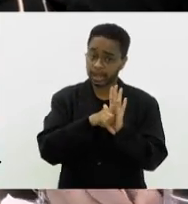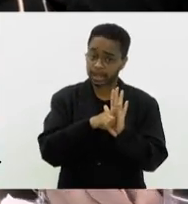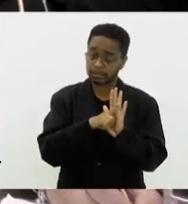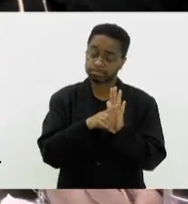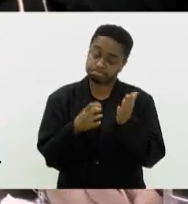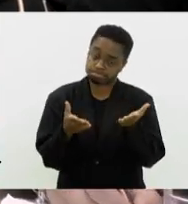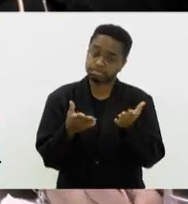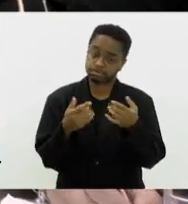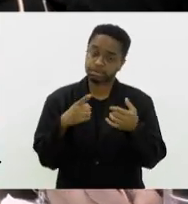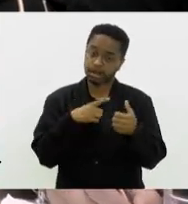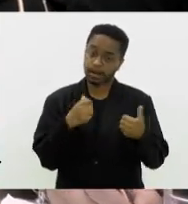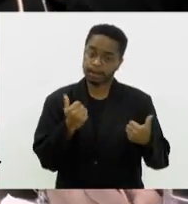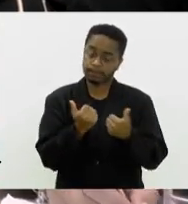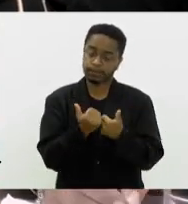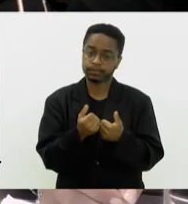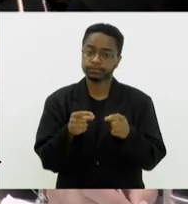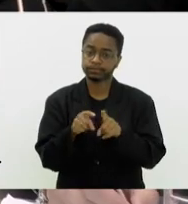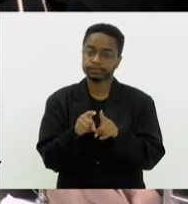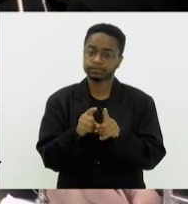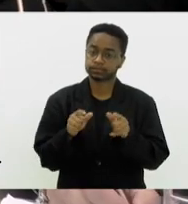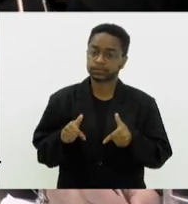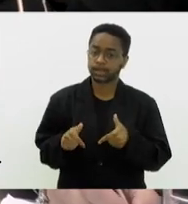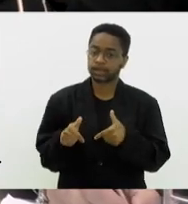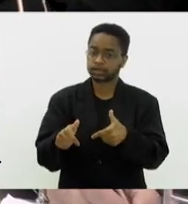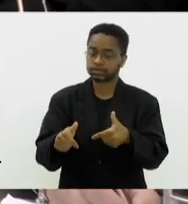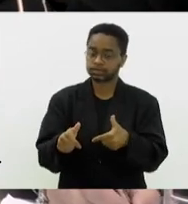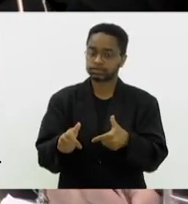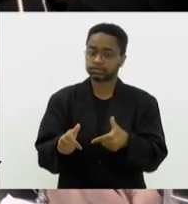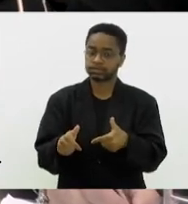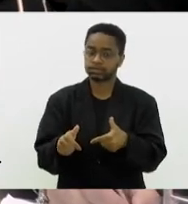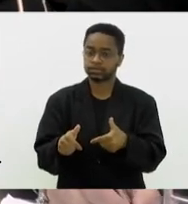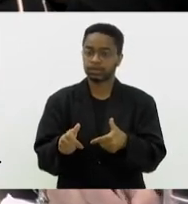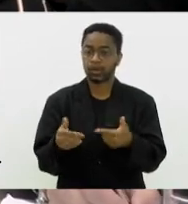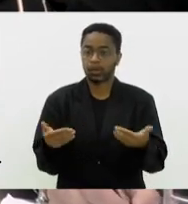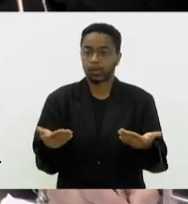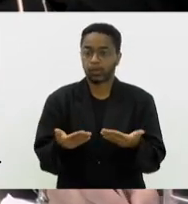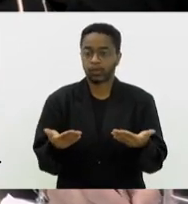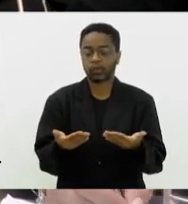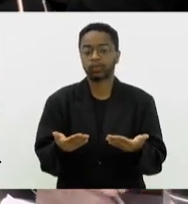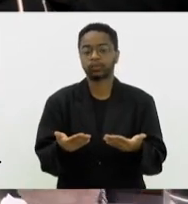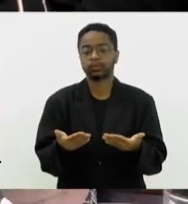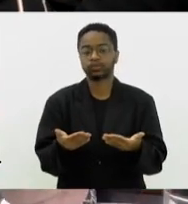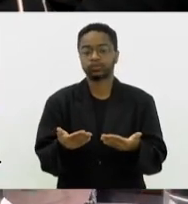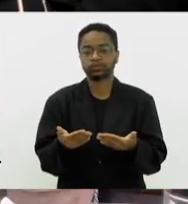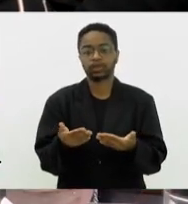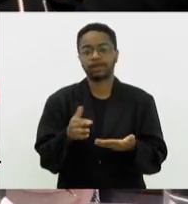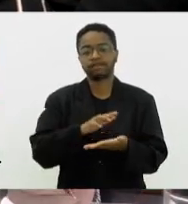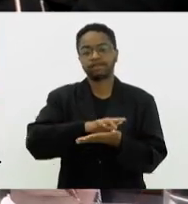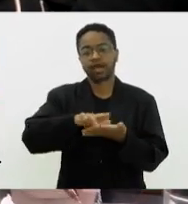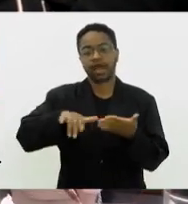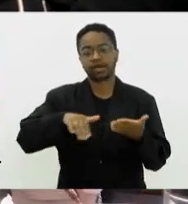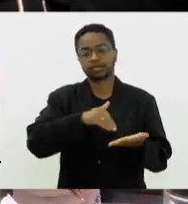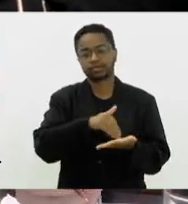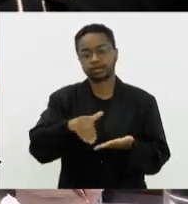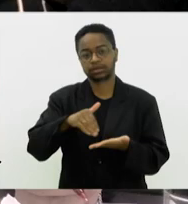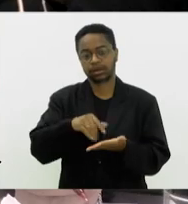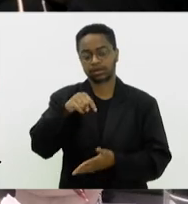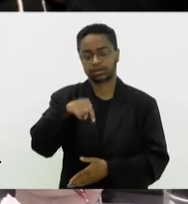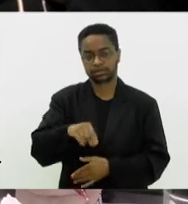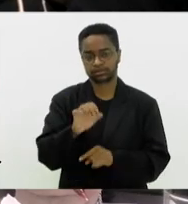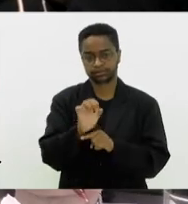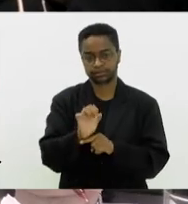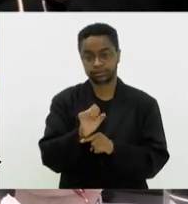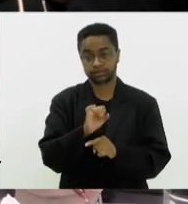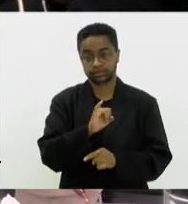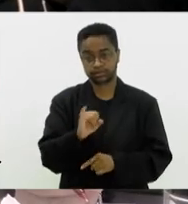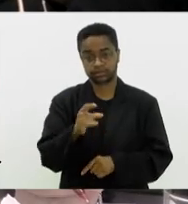legal. E do ponto de vista da execução, hoje, no Estado, nas mais diversas secretarias, na hora de